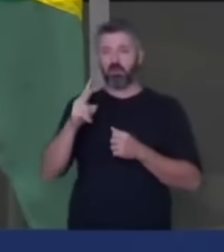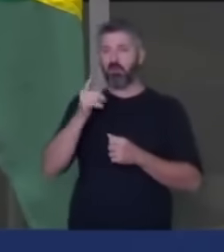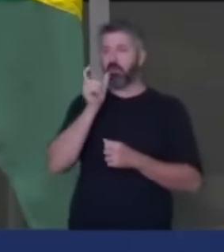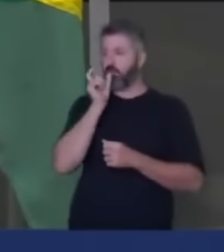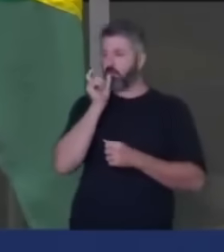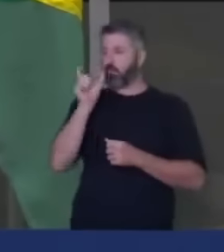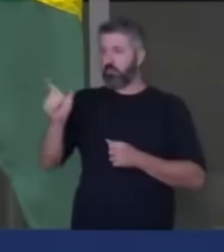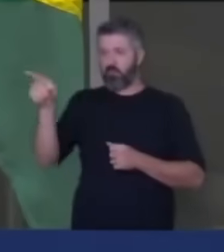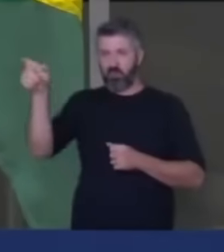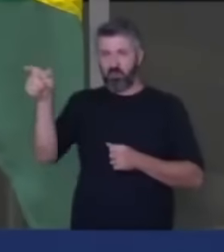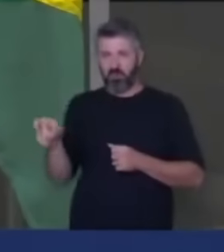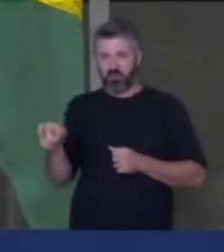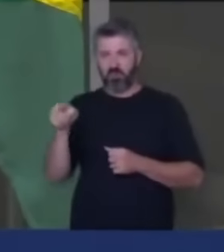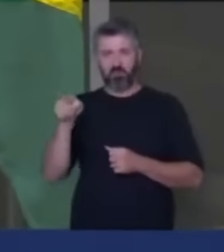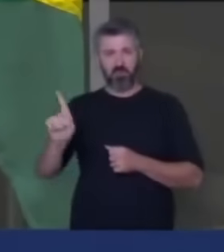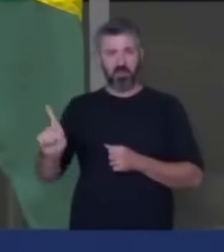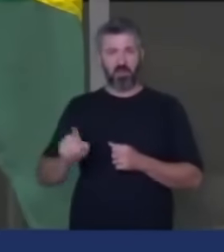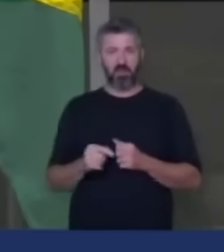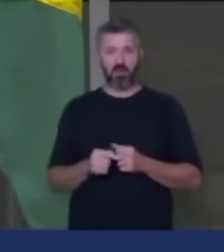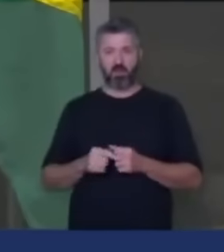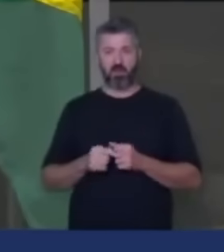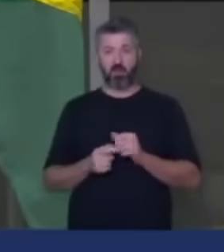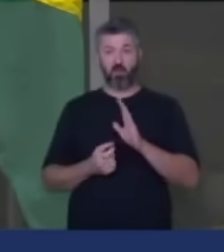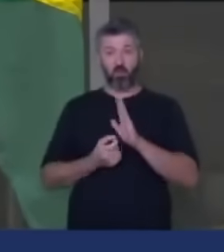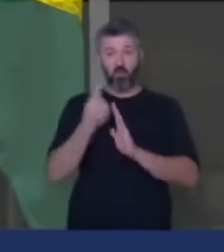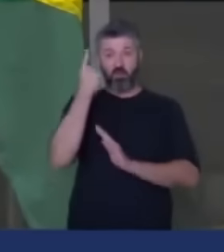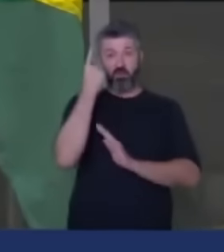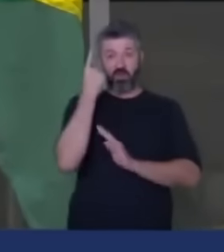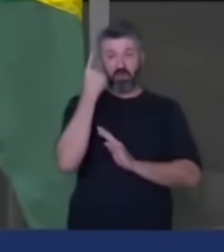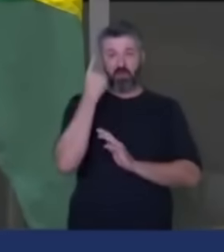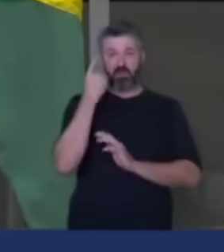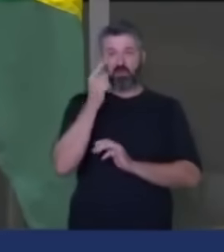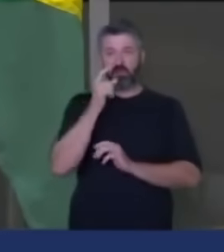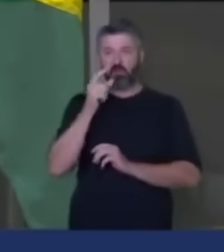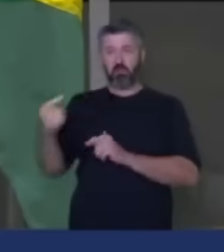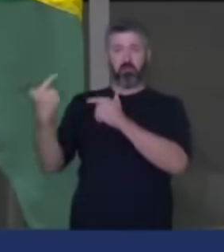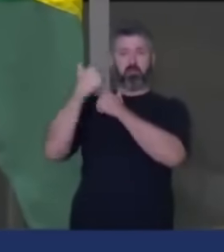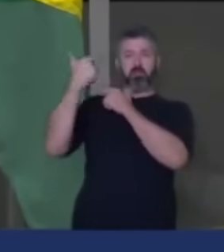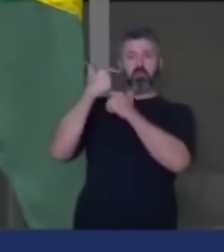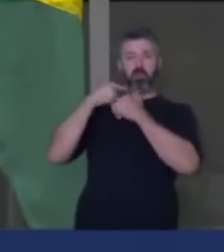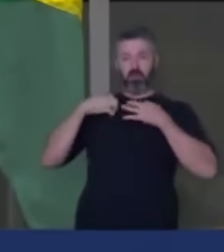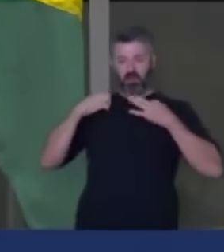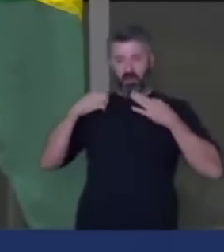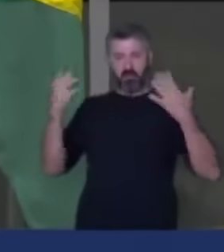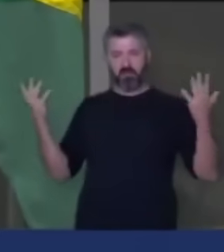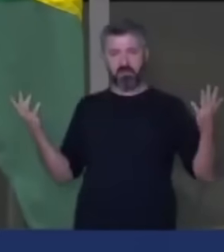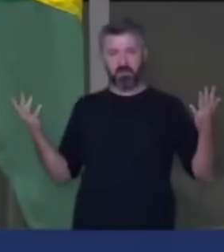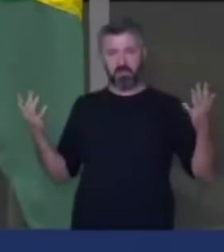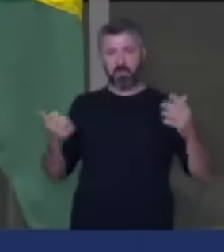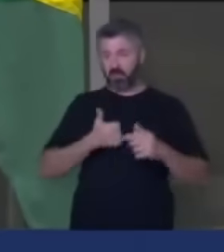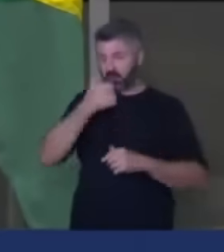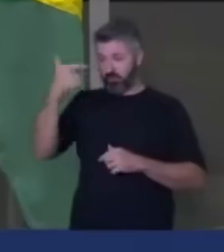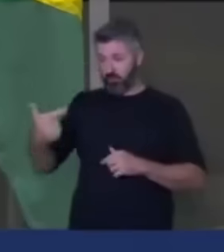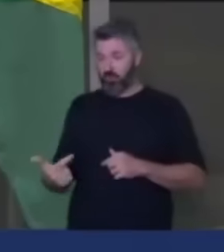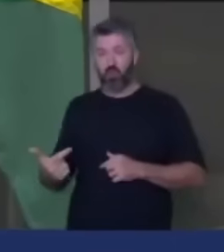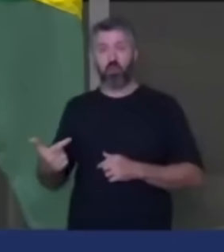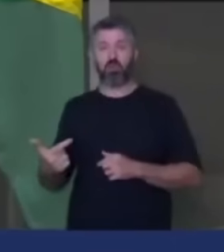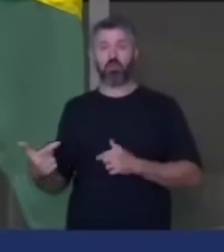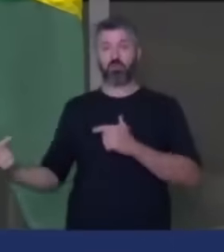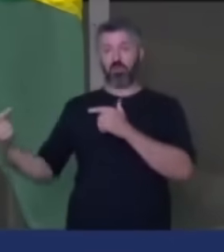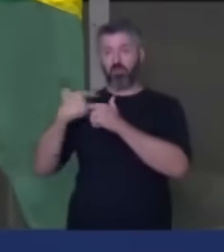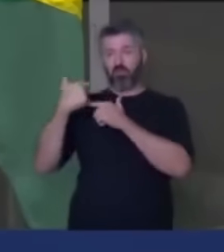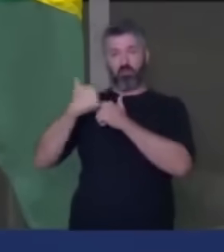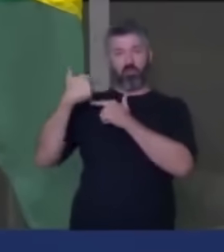para ela na primeira vez me critica da minha camiseta na segunda vez me